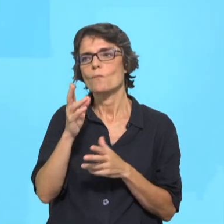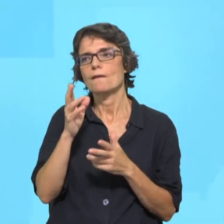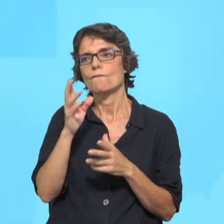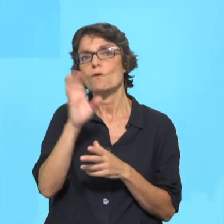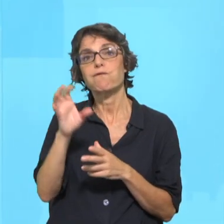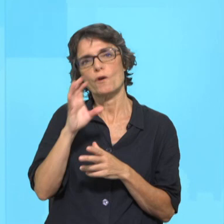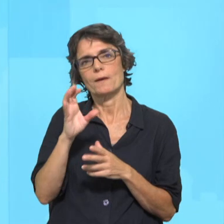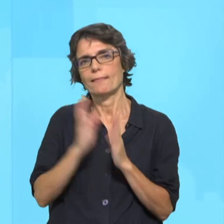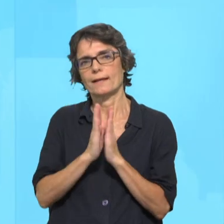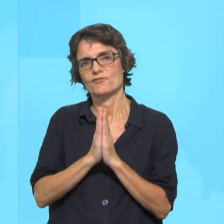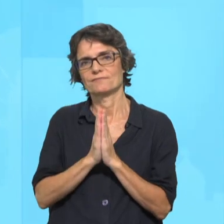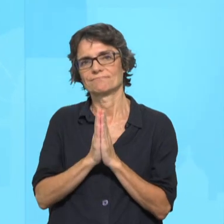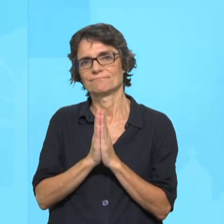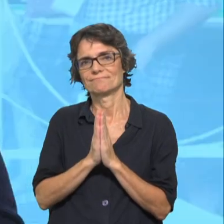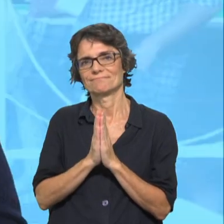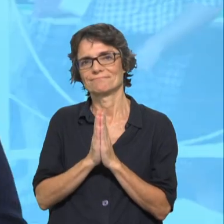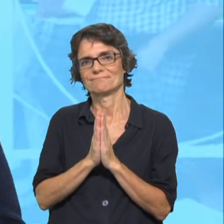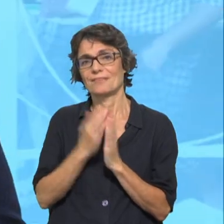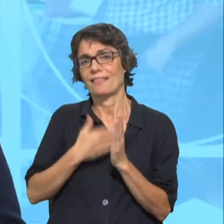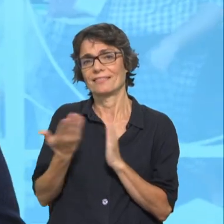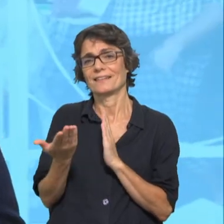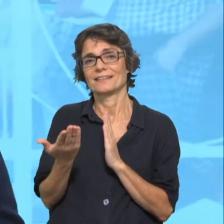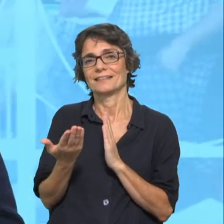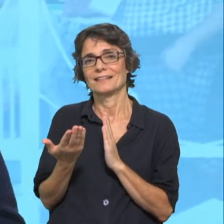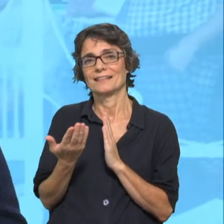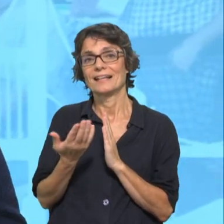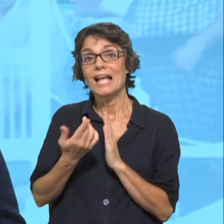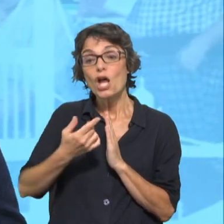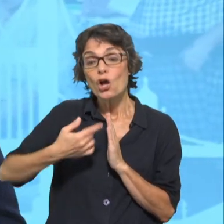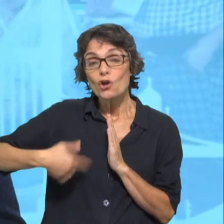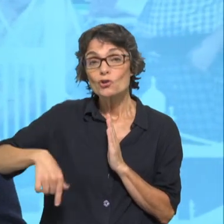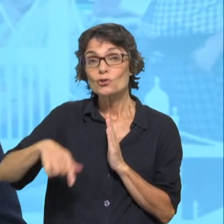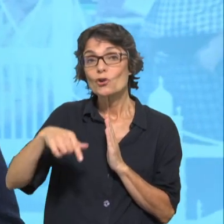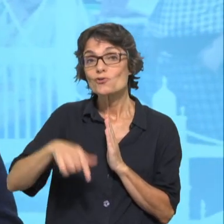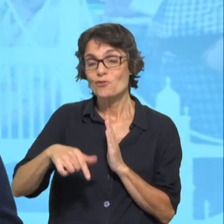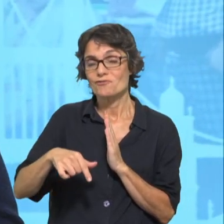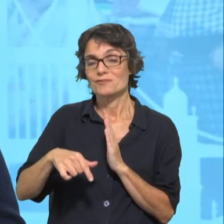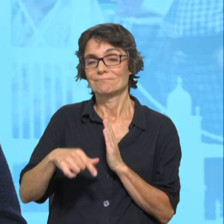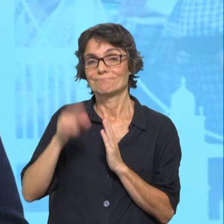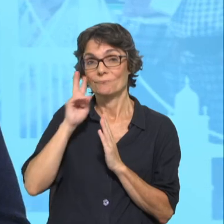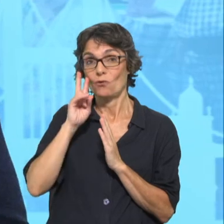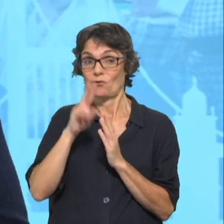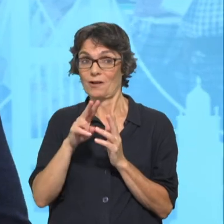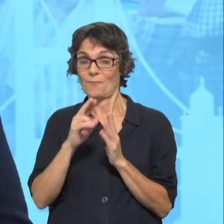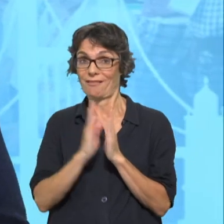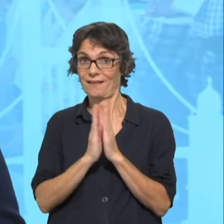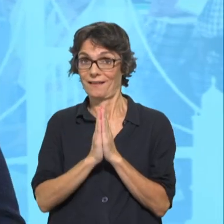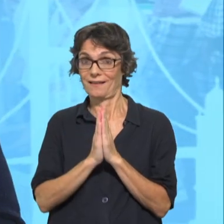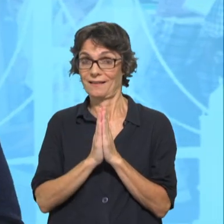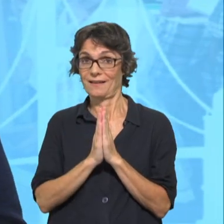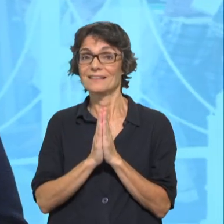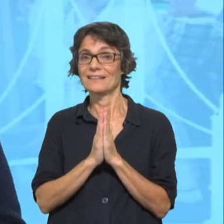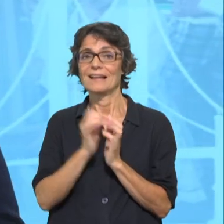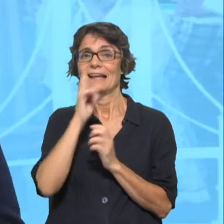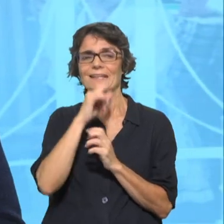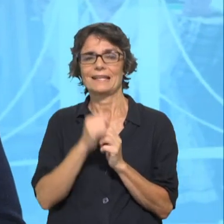temos uma igreja muito baseada no poder do Sr. Prior. O Sr. Prior